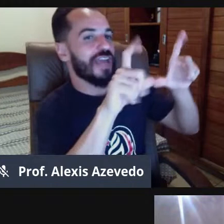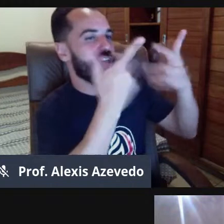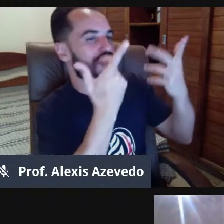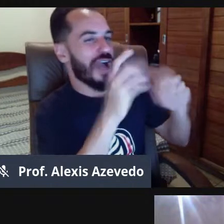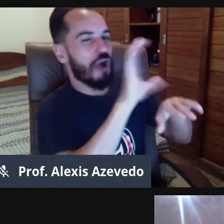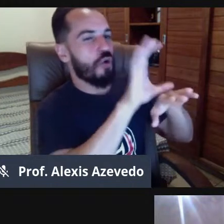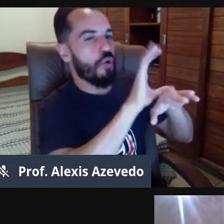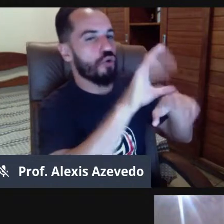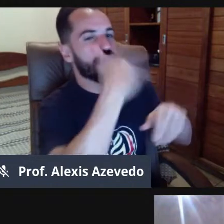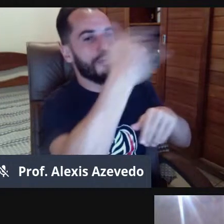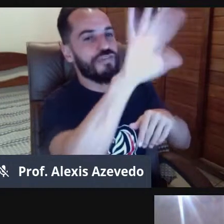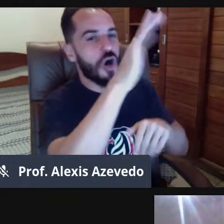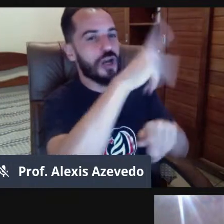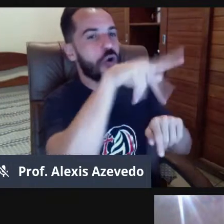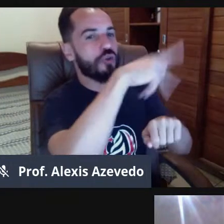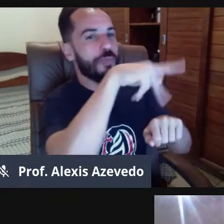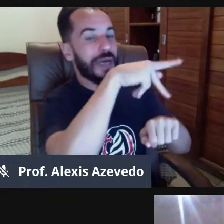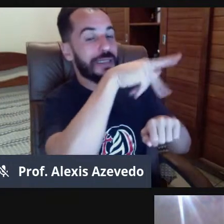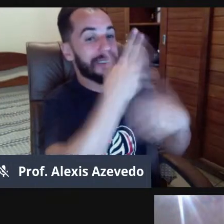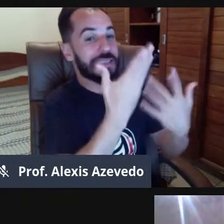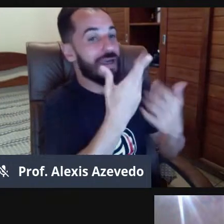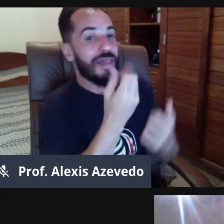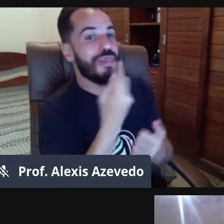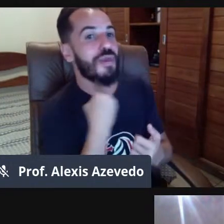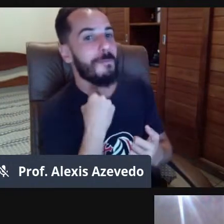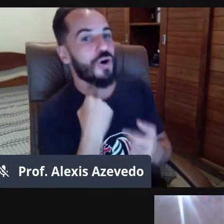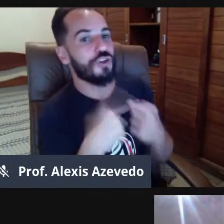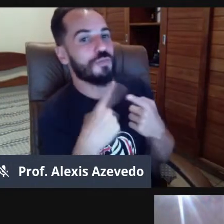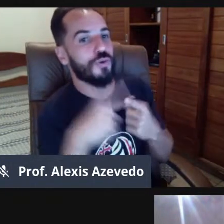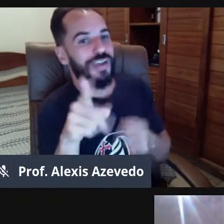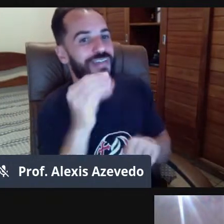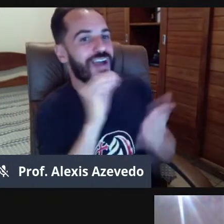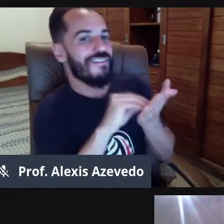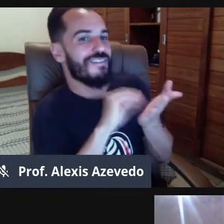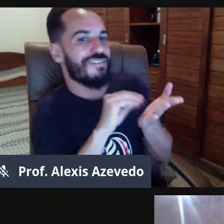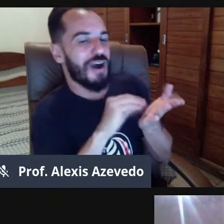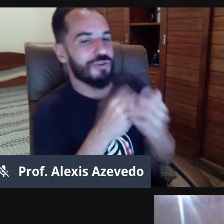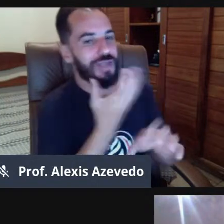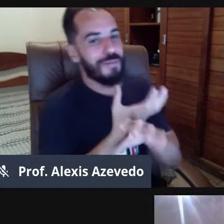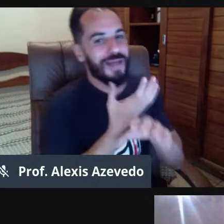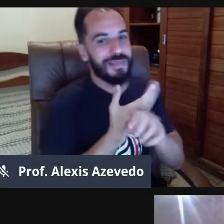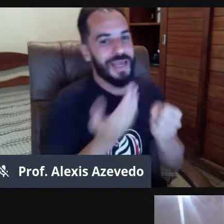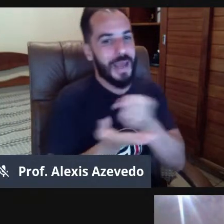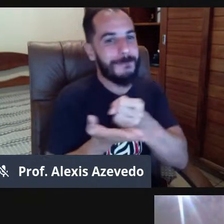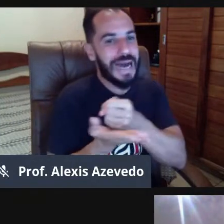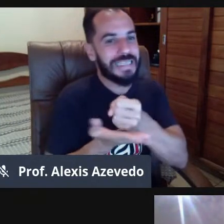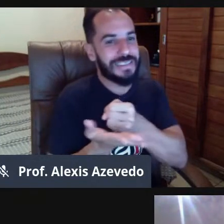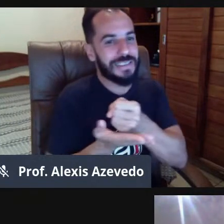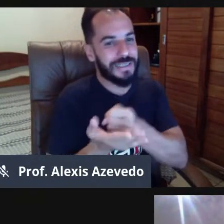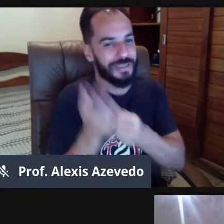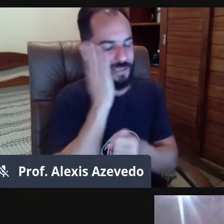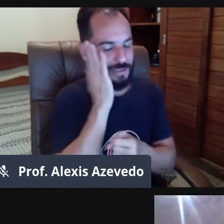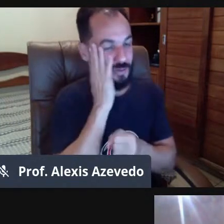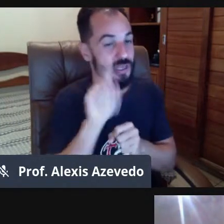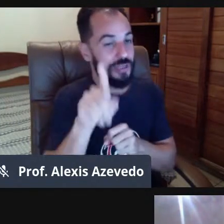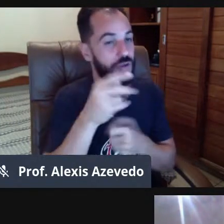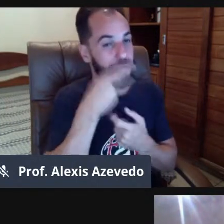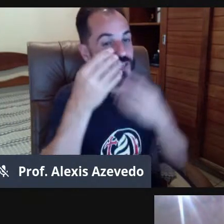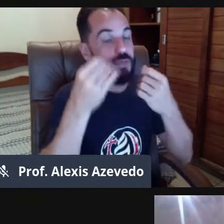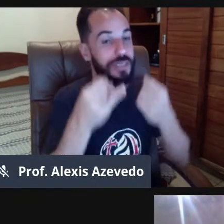fazer. Então, assim, por isso que é bom, quando eu falei até de imprimir esse material que o professor Ronan